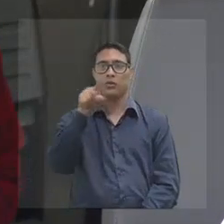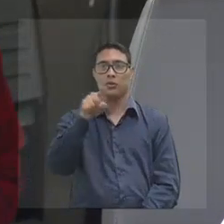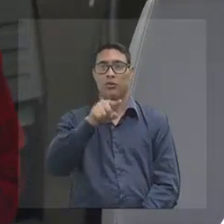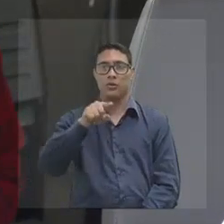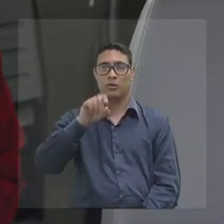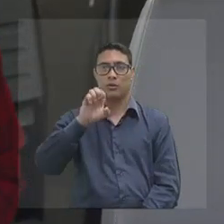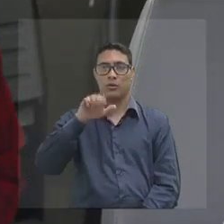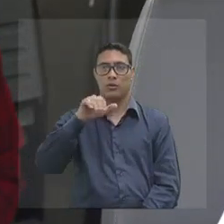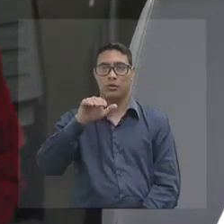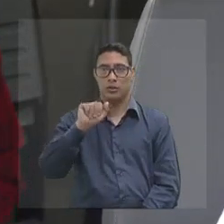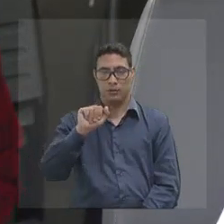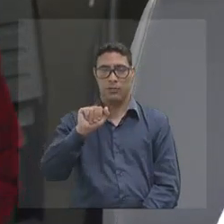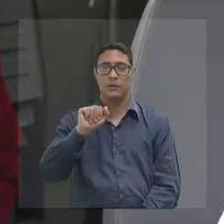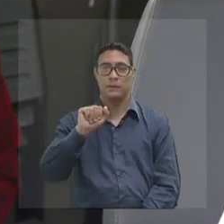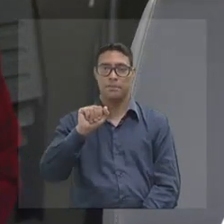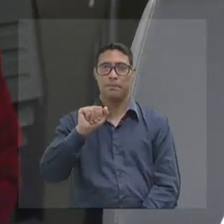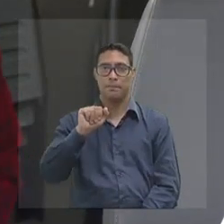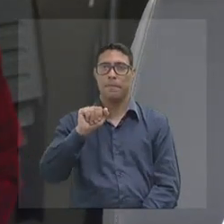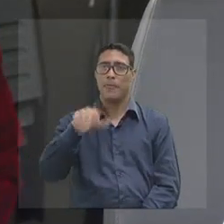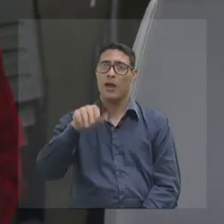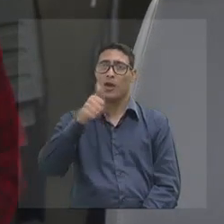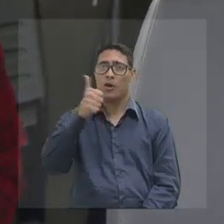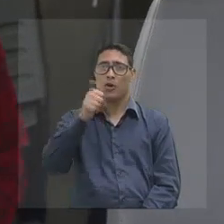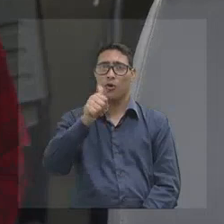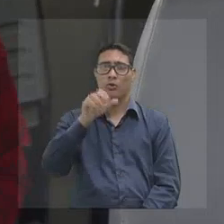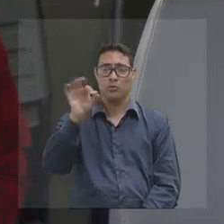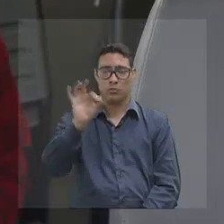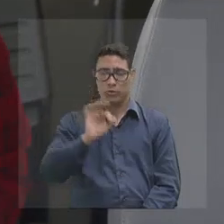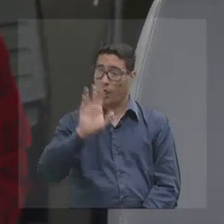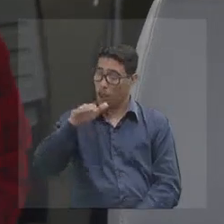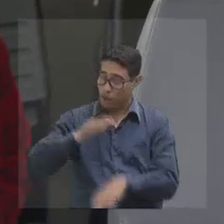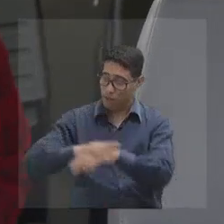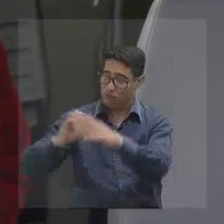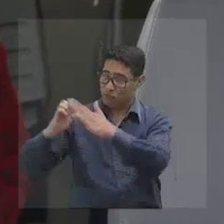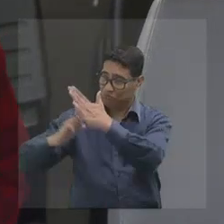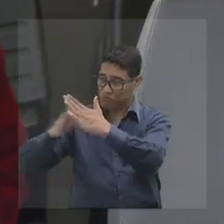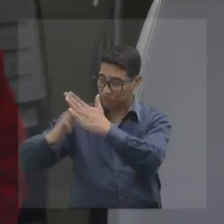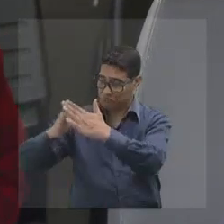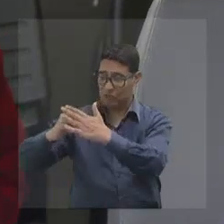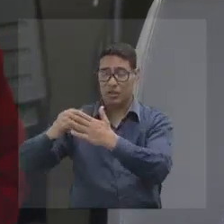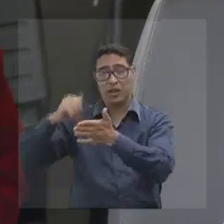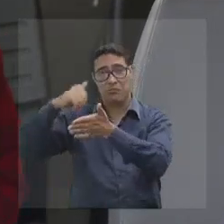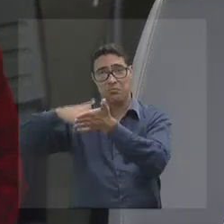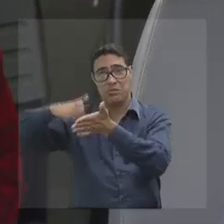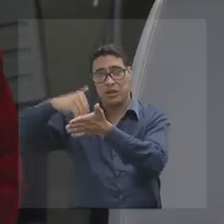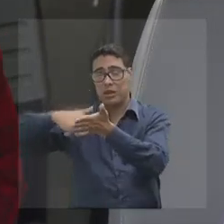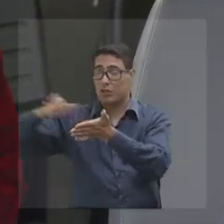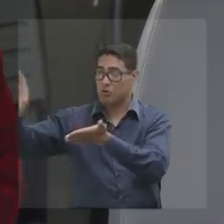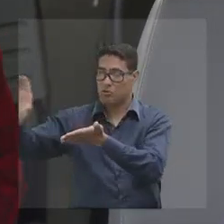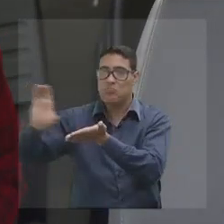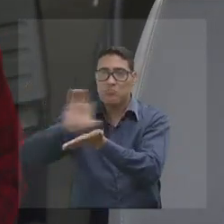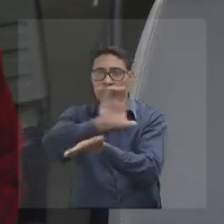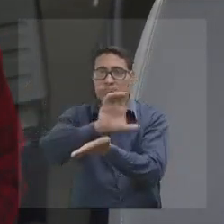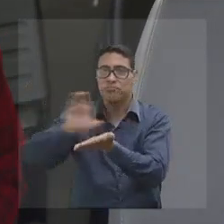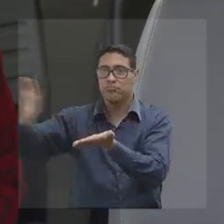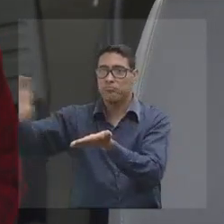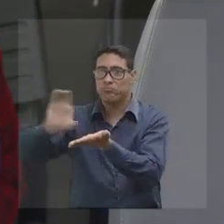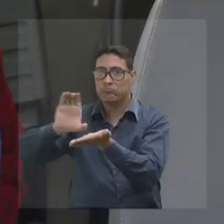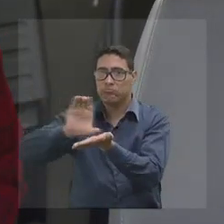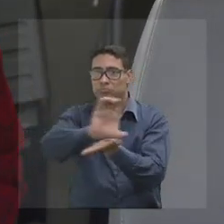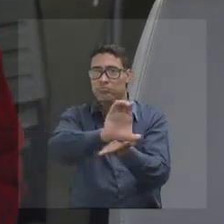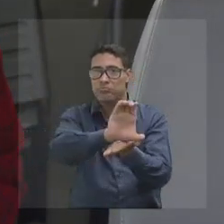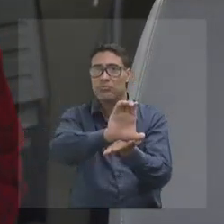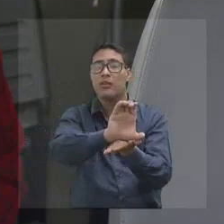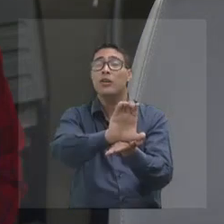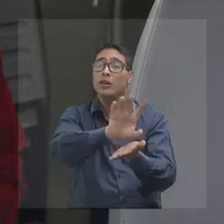eleições veio de mineradoras ou pessoas ligadas as mineradoras no seu primeiro